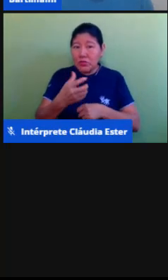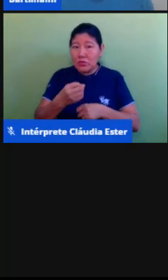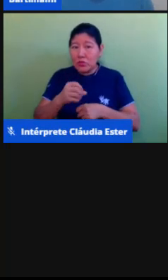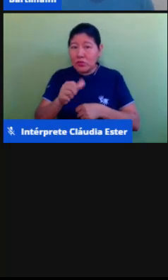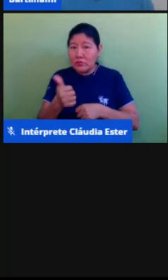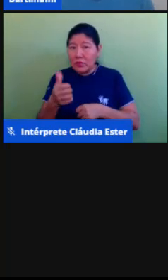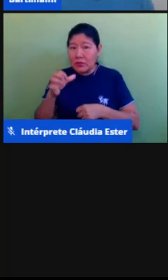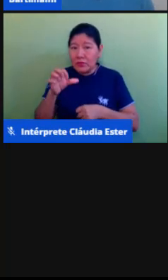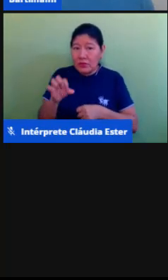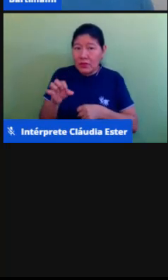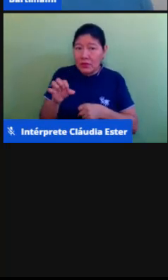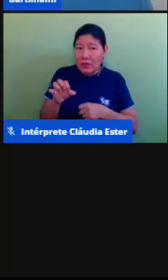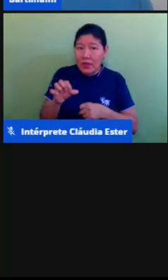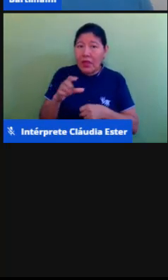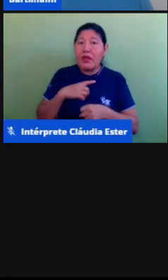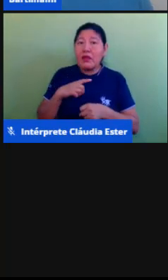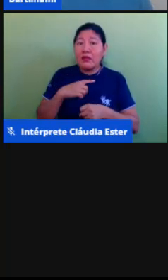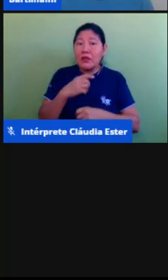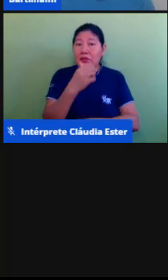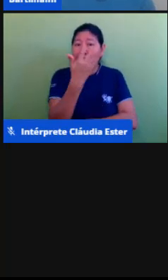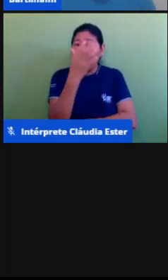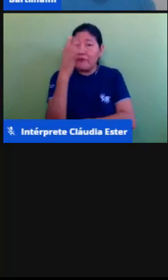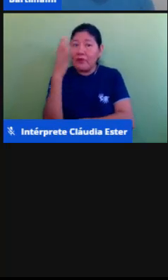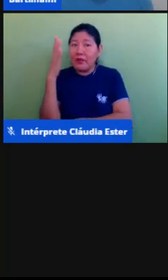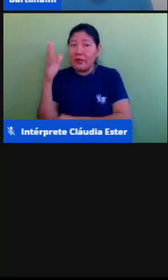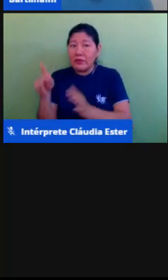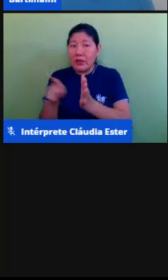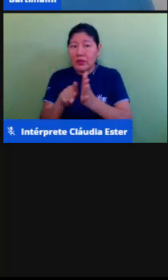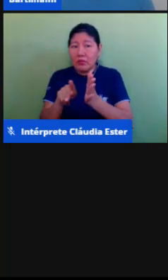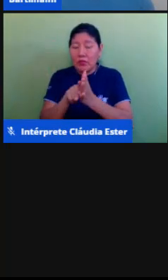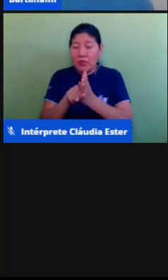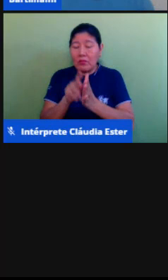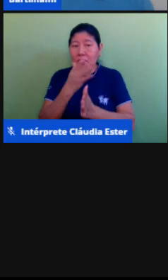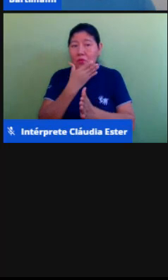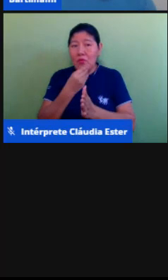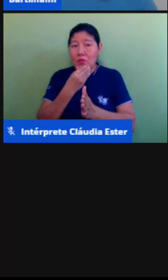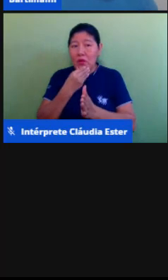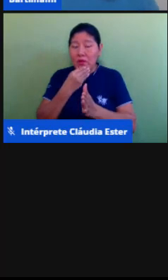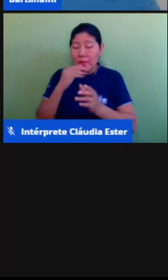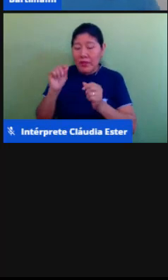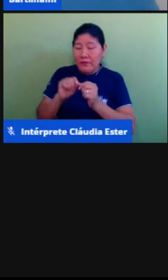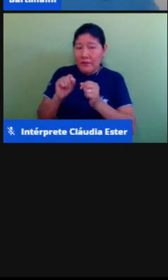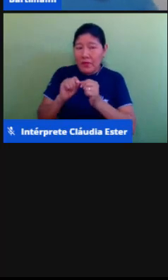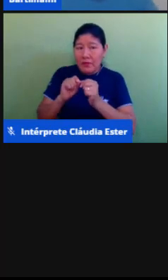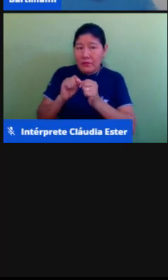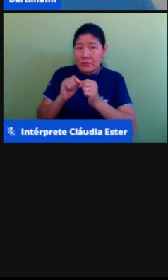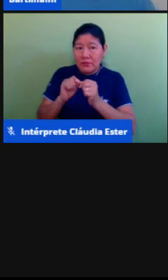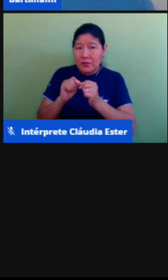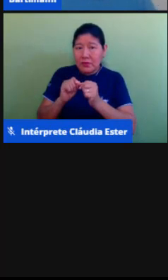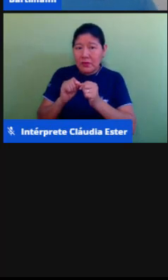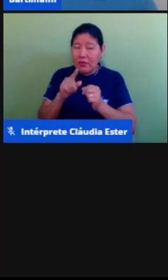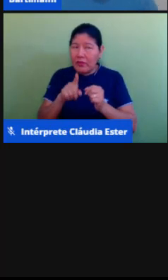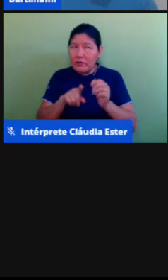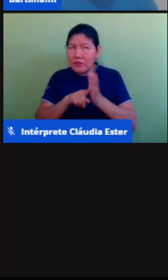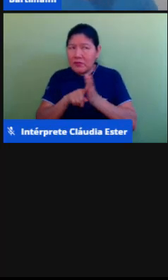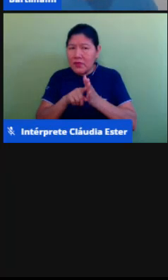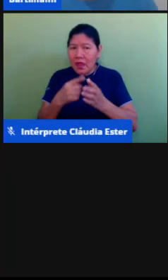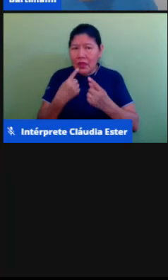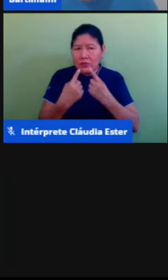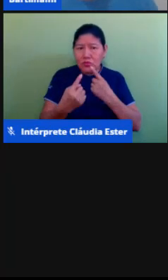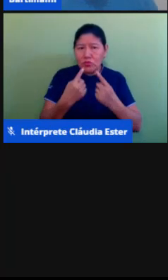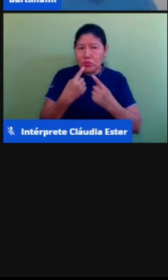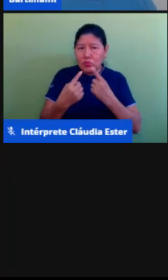ocupadas por áreas de florestas plantadas, ou seja, silvicultura. Então você começa a buscar essas explicações de alteração